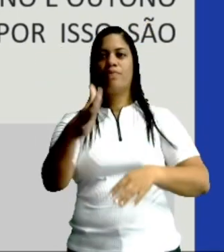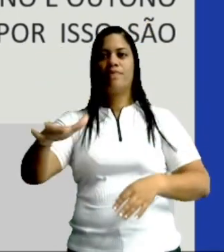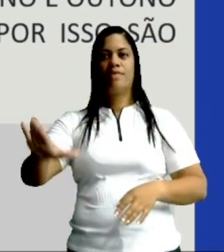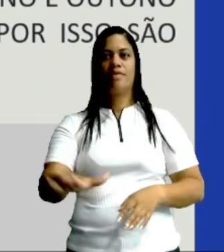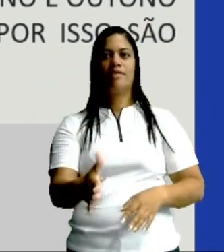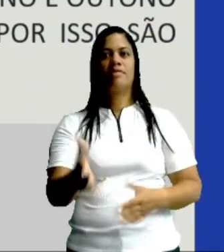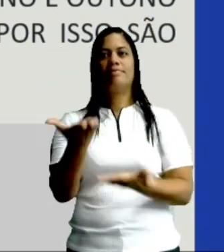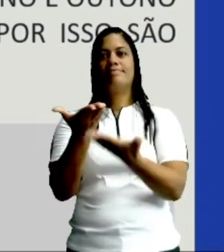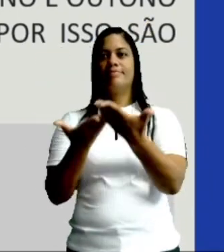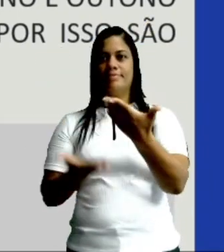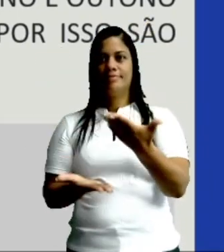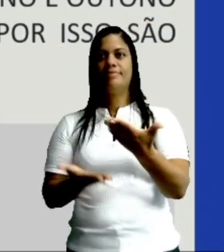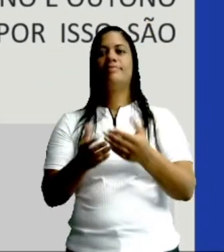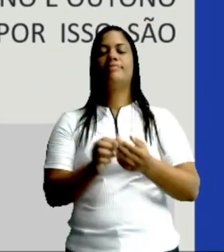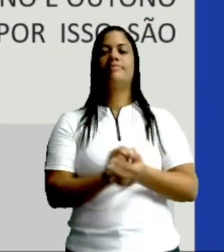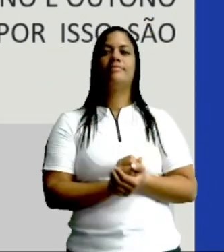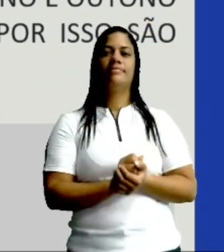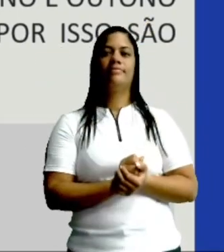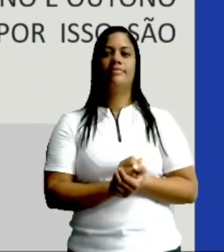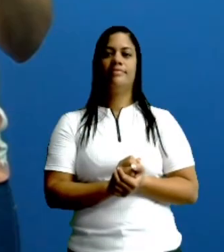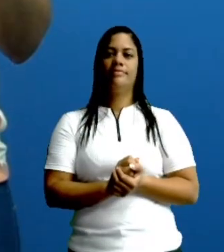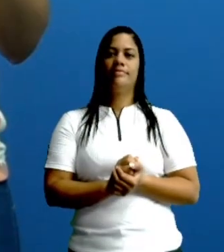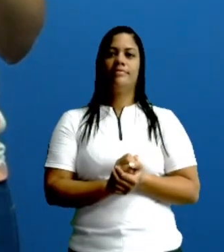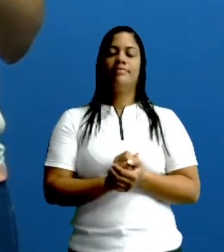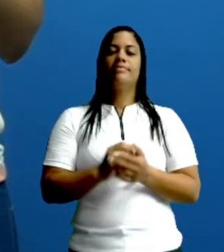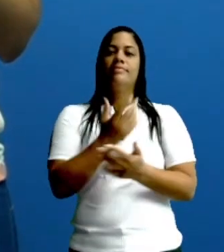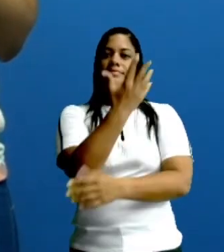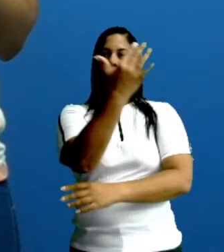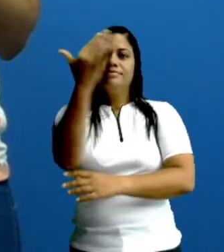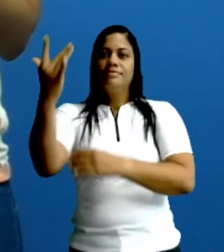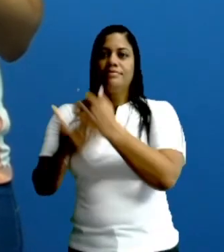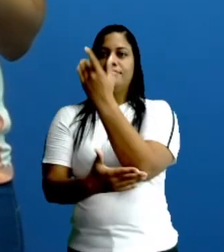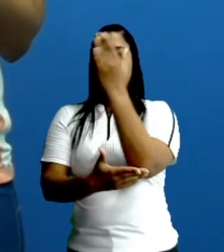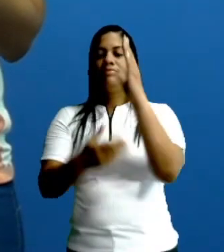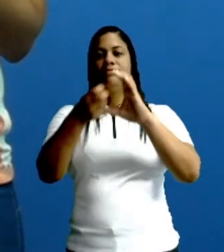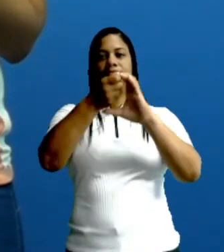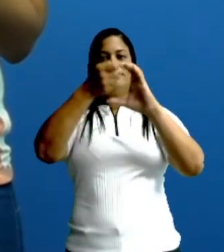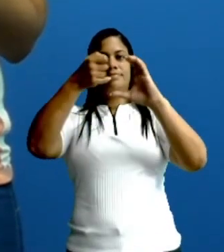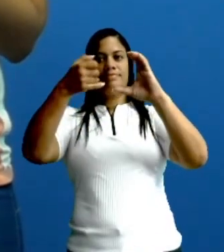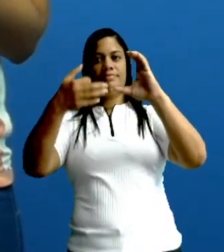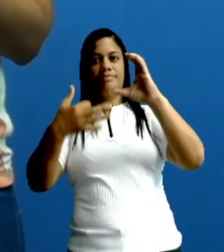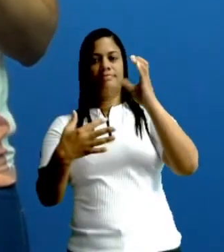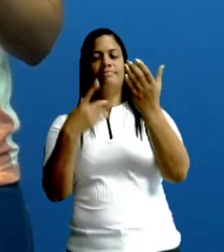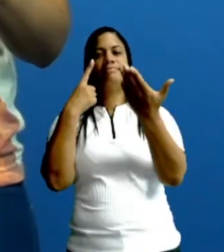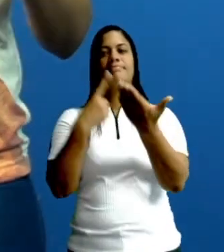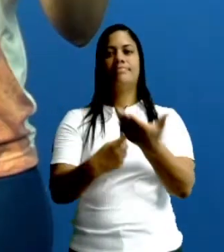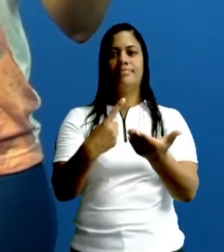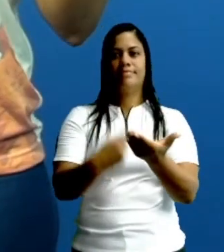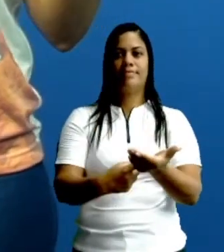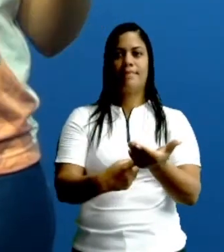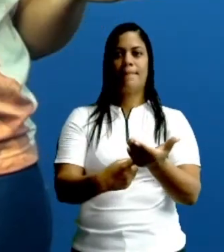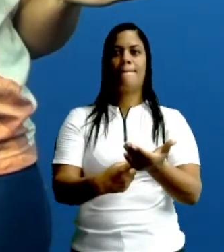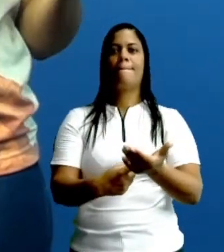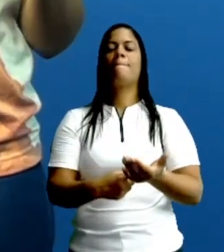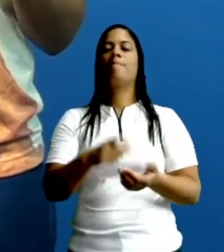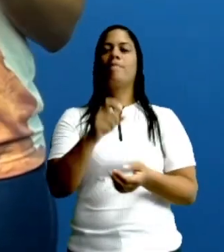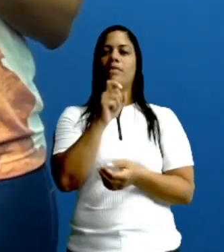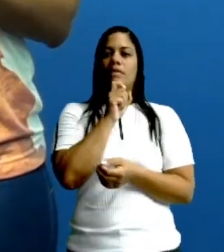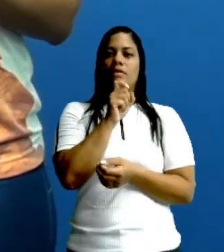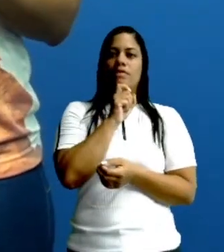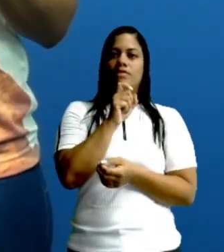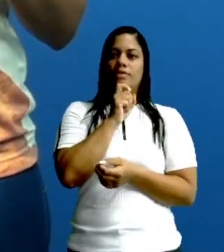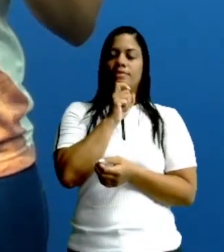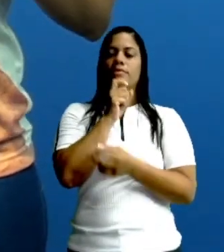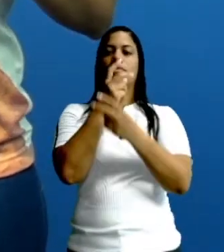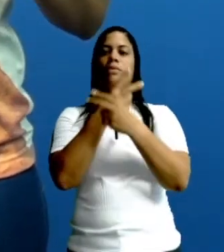caducifólias. Então, gente, floresta temperada é aquela que tem uma característica física bem marcante, tá? No inverno e